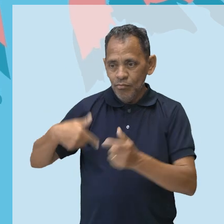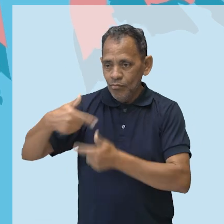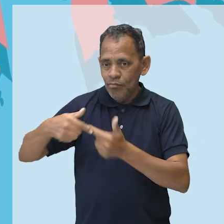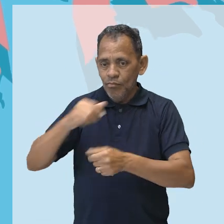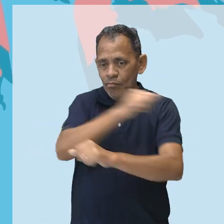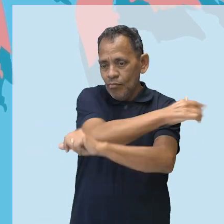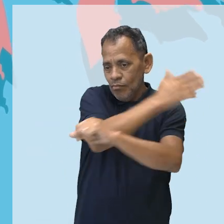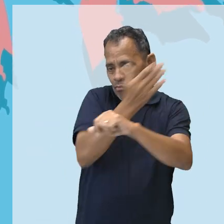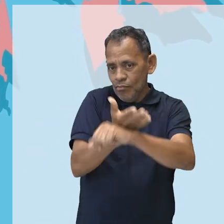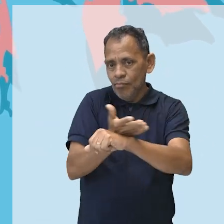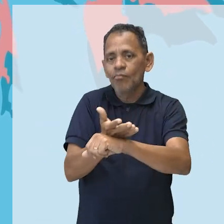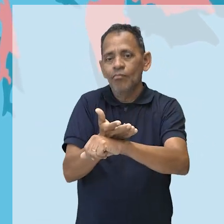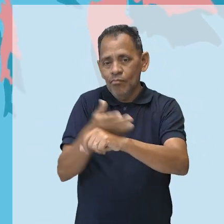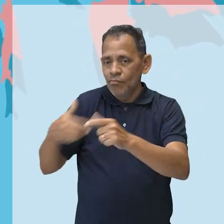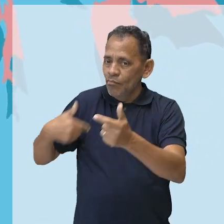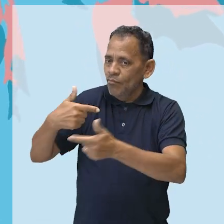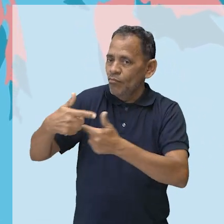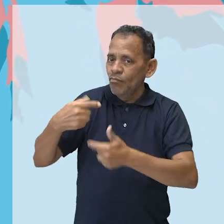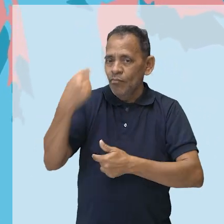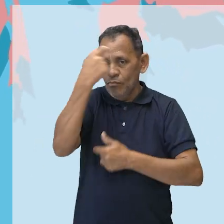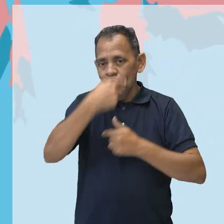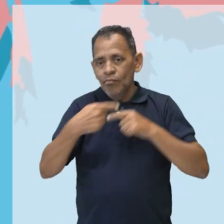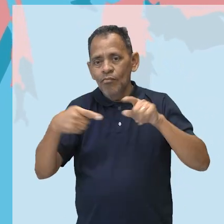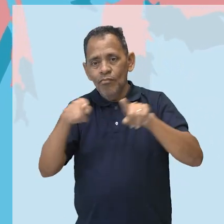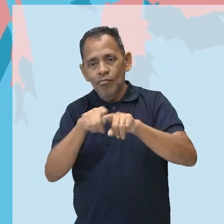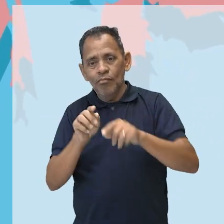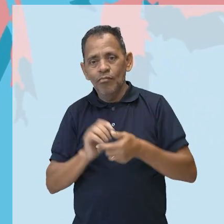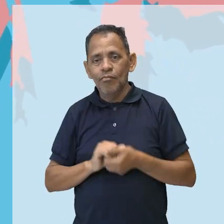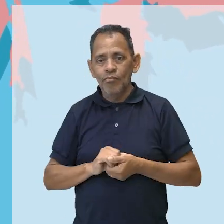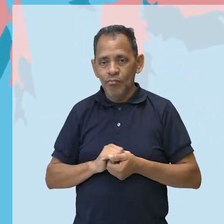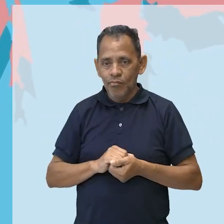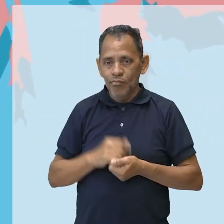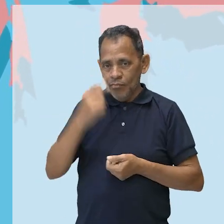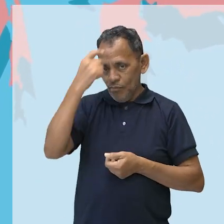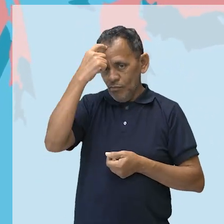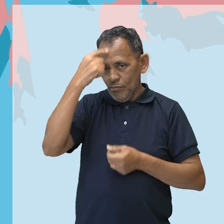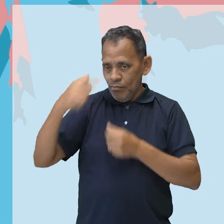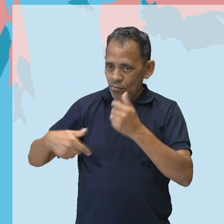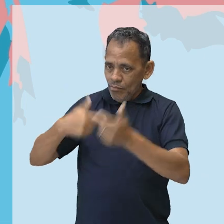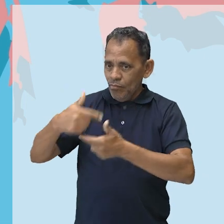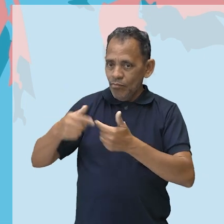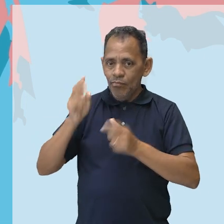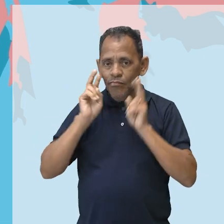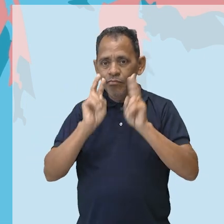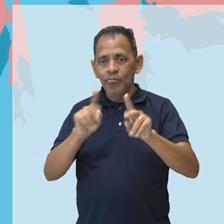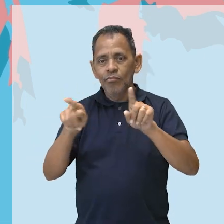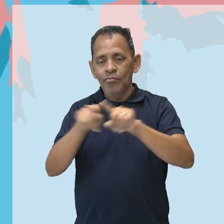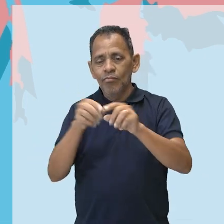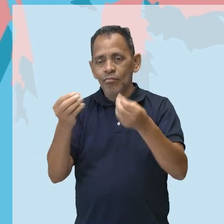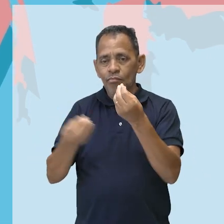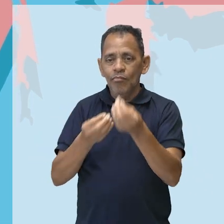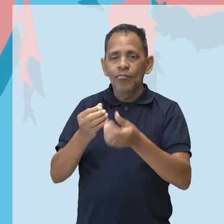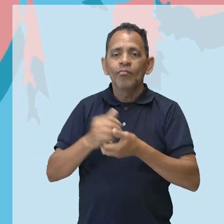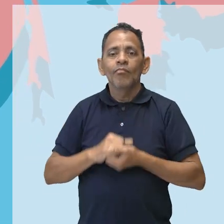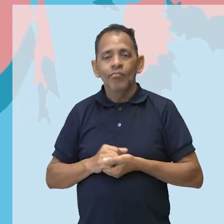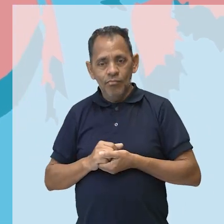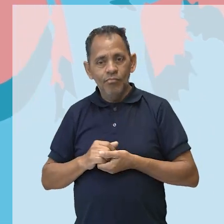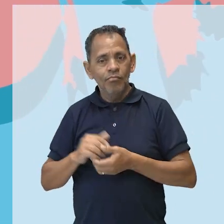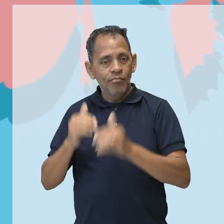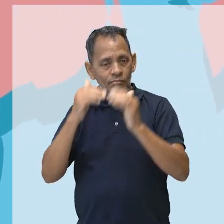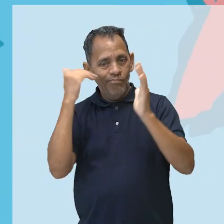de expediente e expectativas altas. Na Índia, o trabalho é visto como parte do dever social e